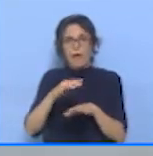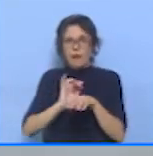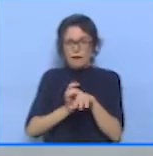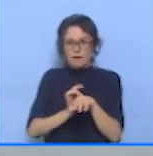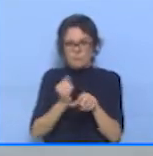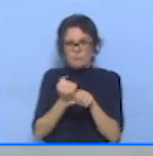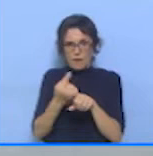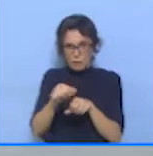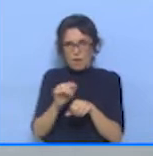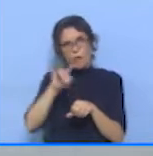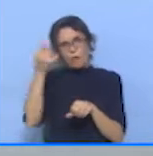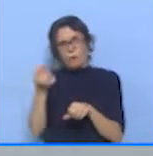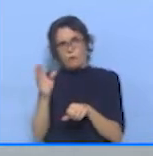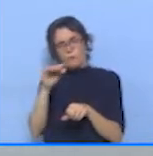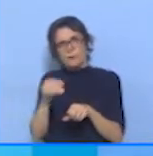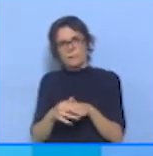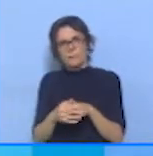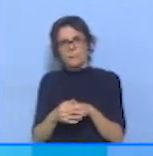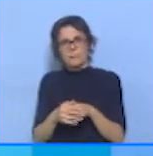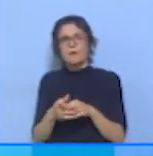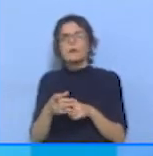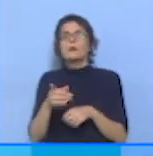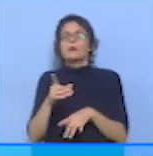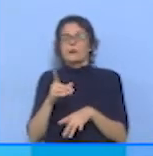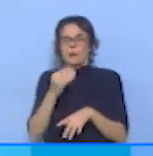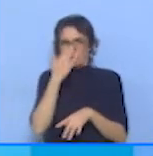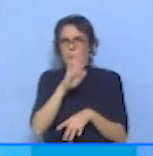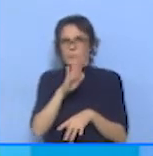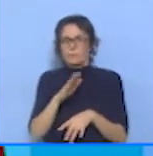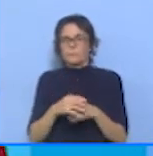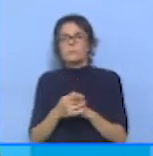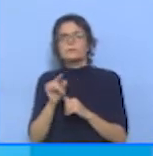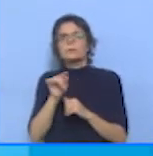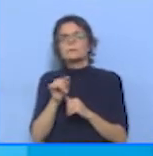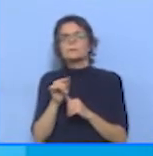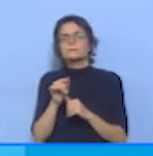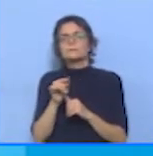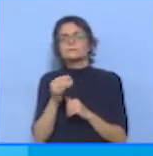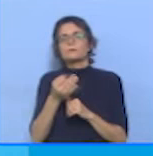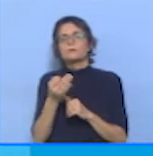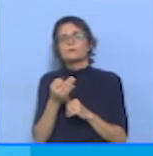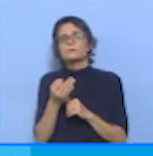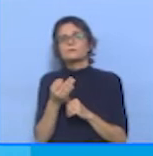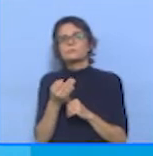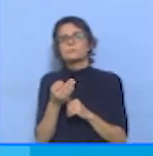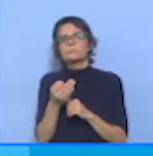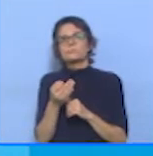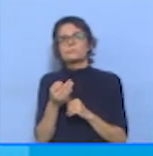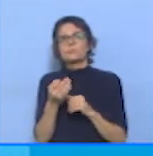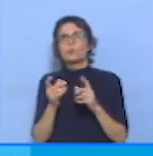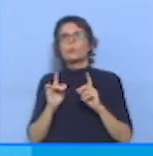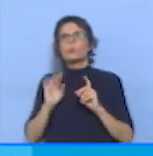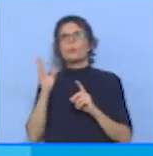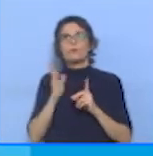ou sobretudo de sensibilização, é de facto uma mudança comportamental. Sim. A ideia desde o início tinha 2